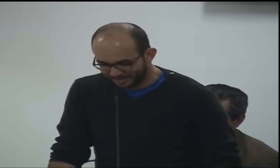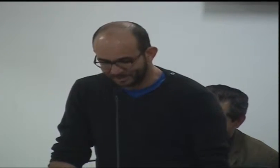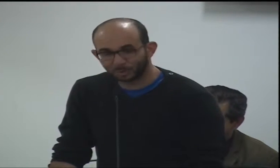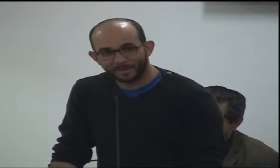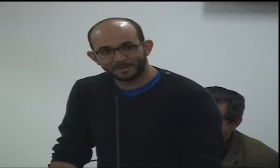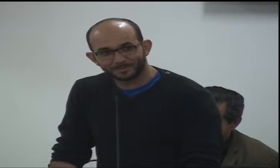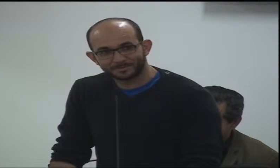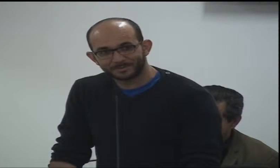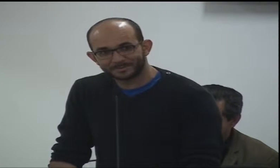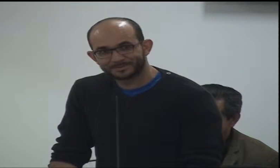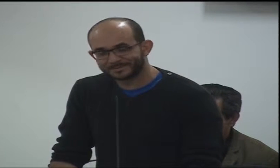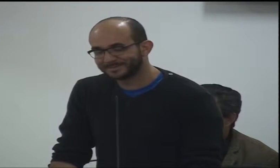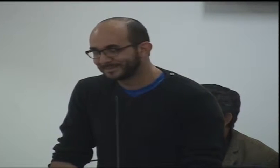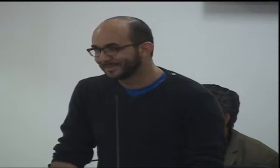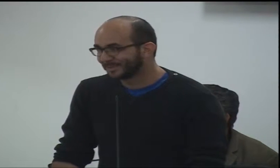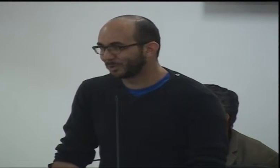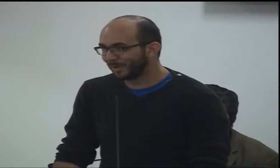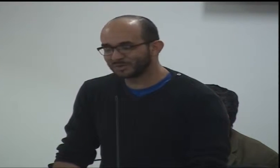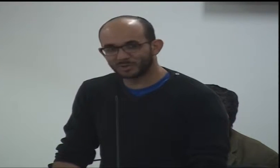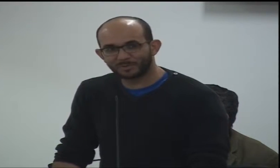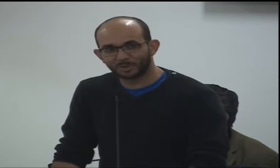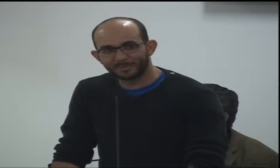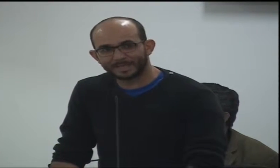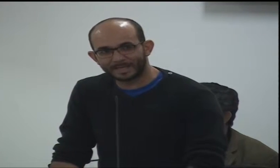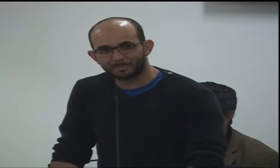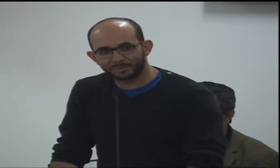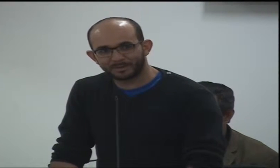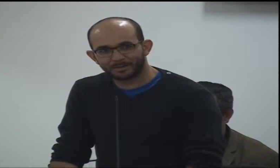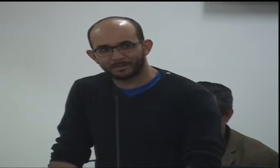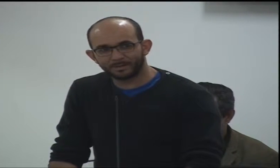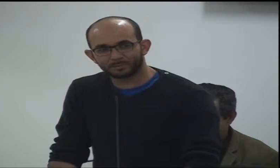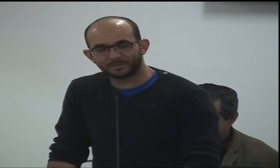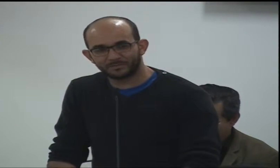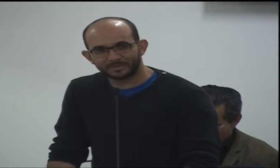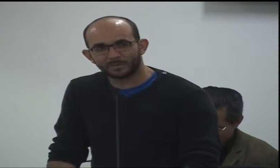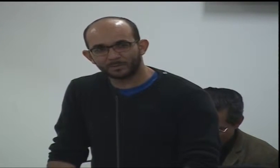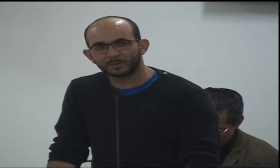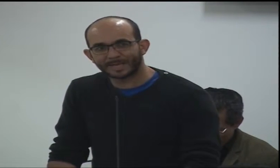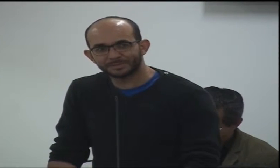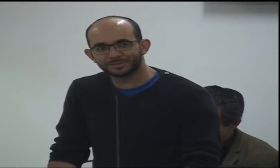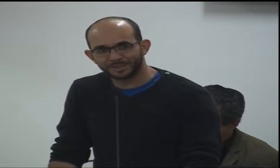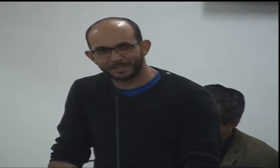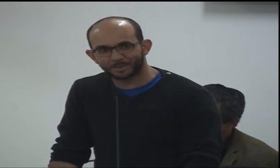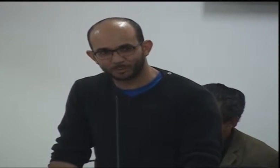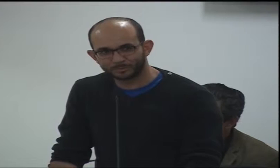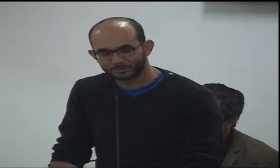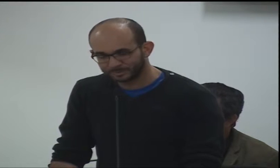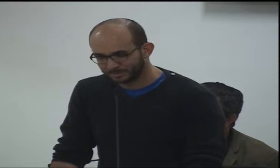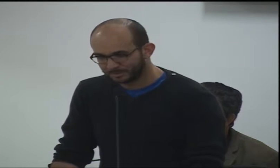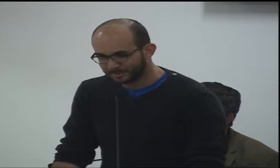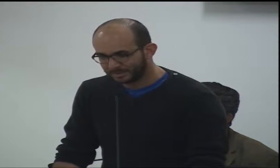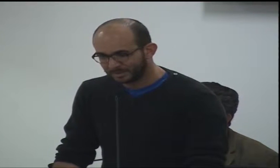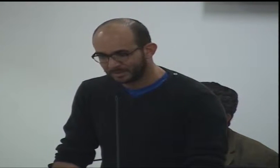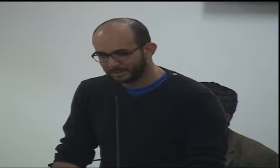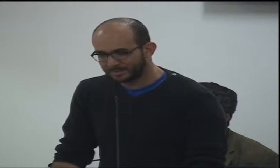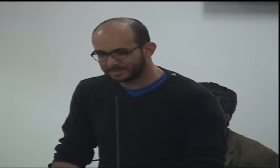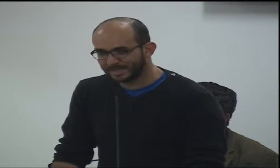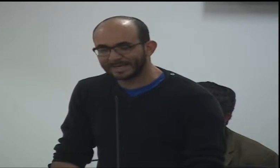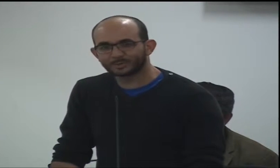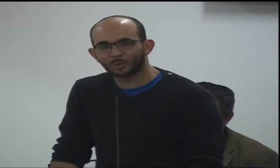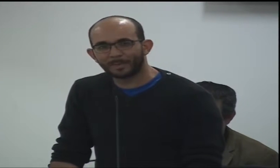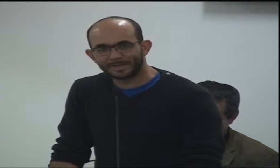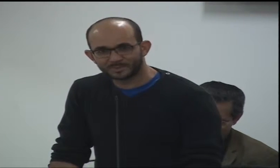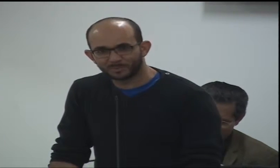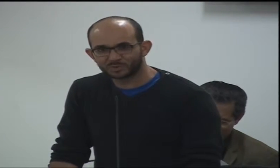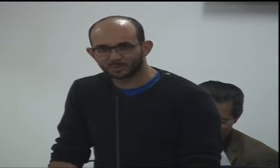Porque eu tomei o sobrenome dela porque eu defendo a igualdade de gênero. E se